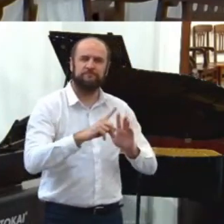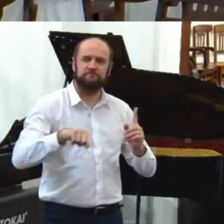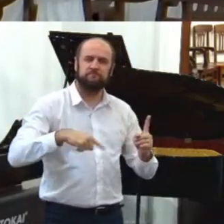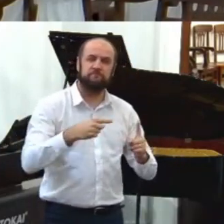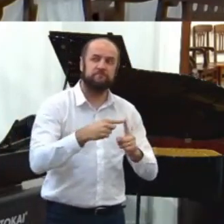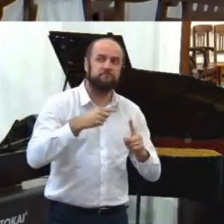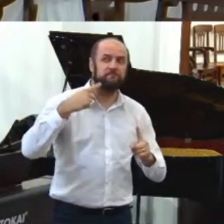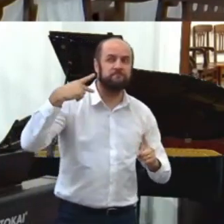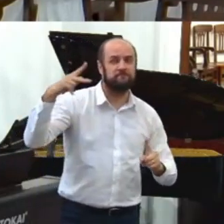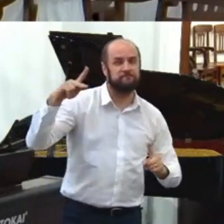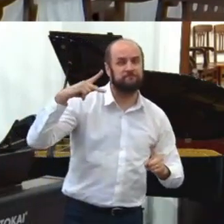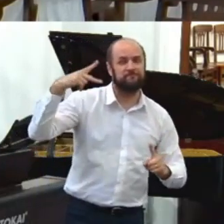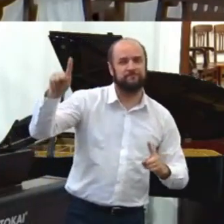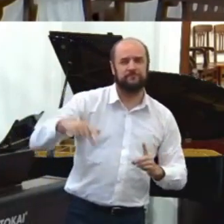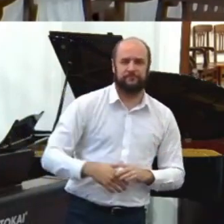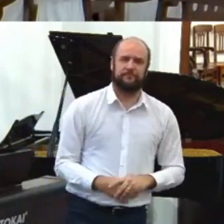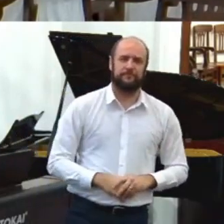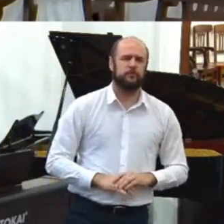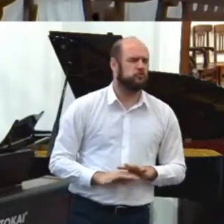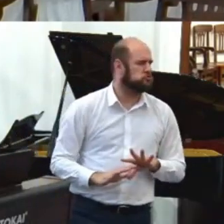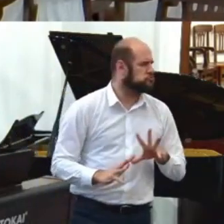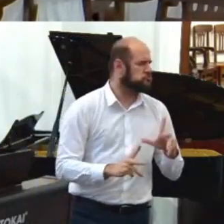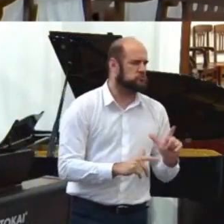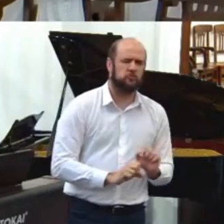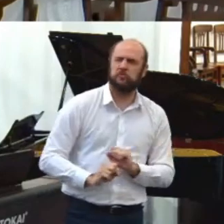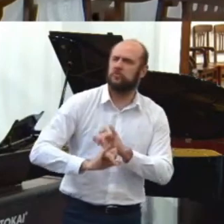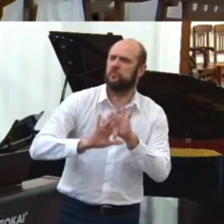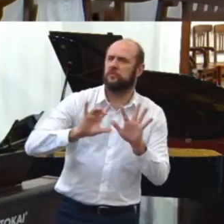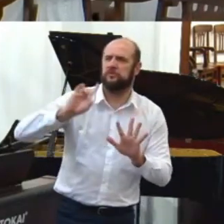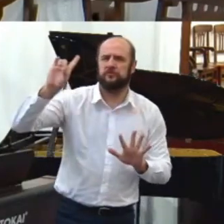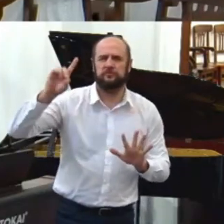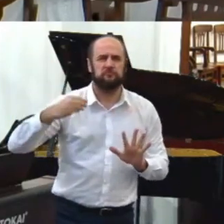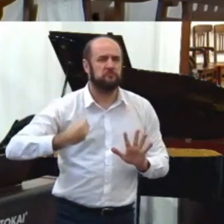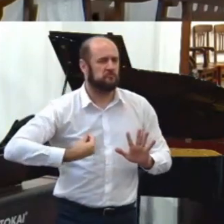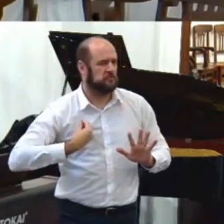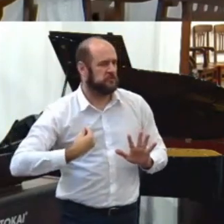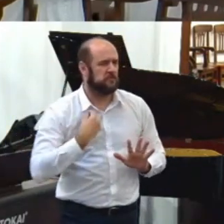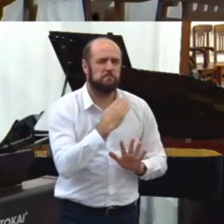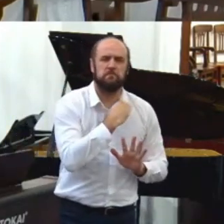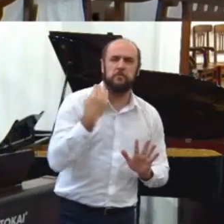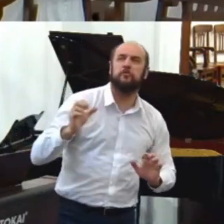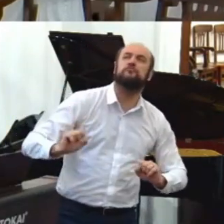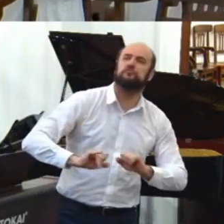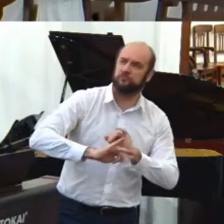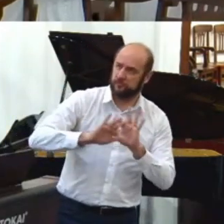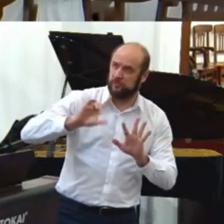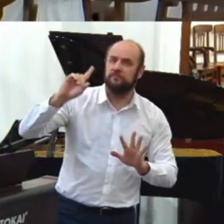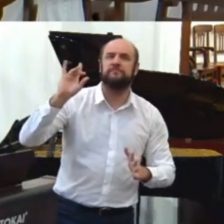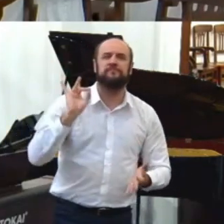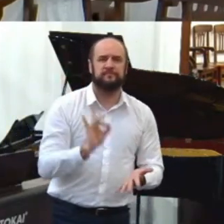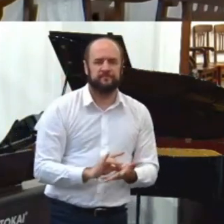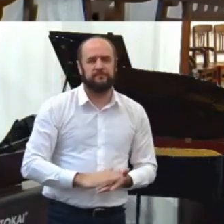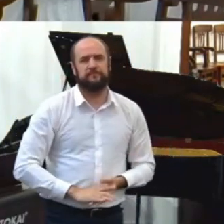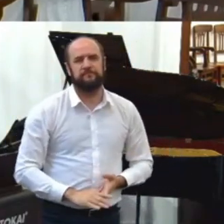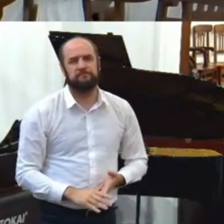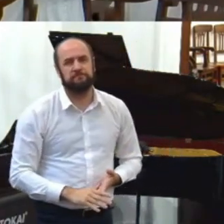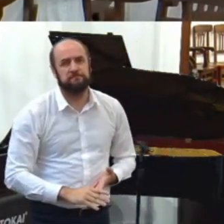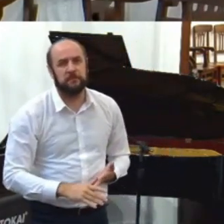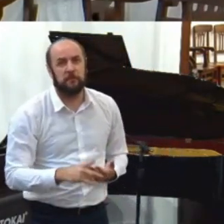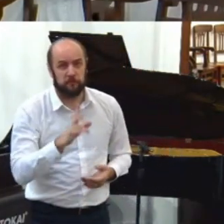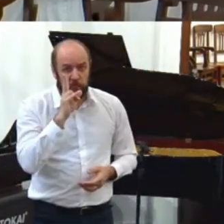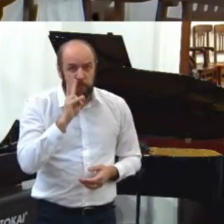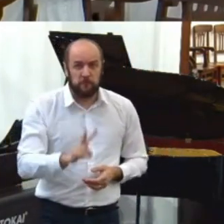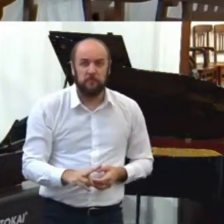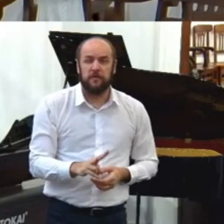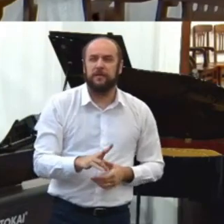fins. Tudo glorifica a Deus. Deus é glorificado tanto na vida quanto na morte. É impressionante como